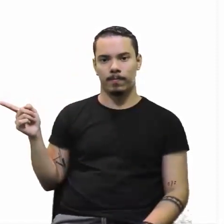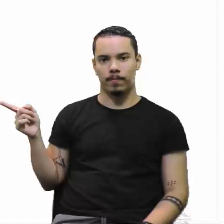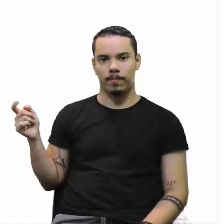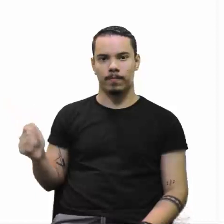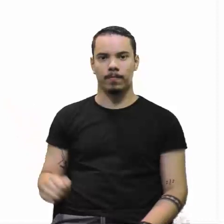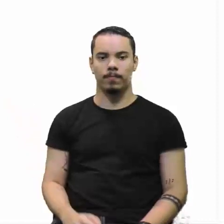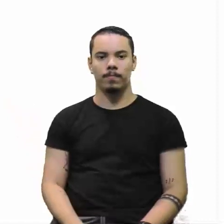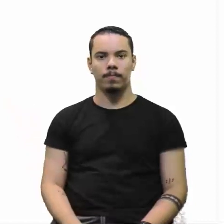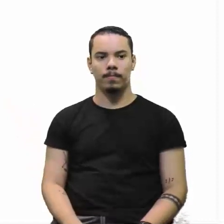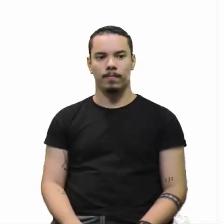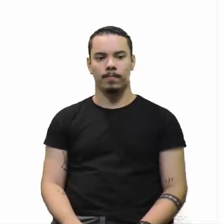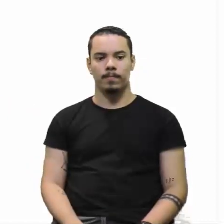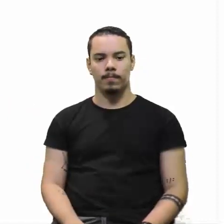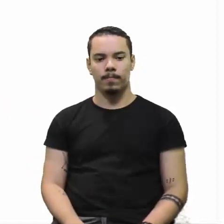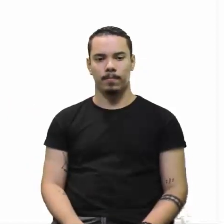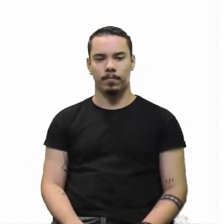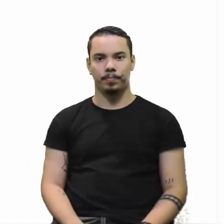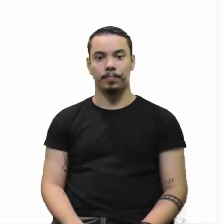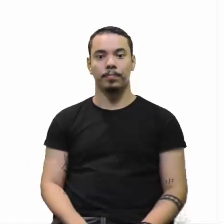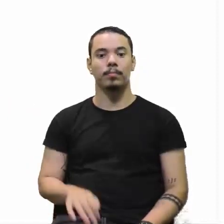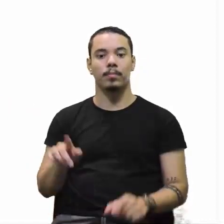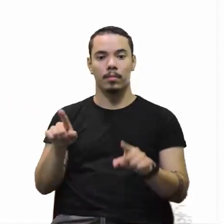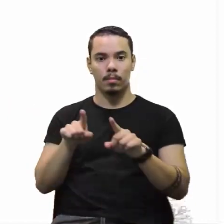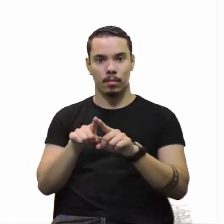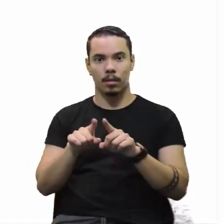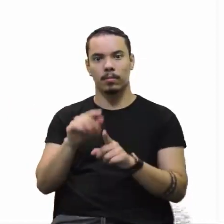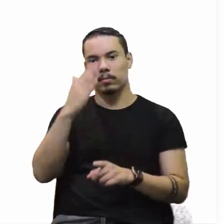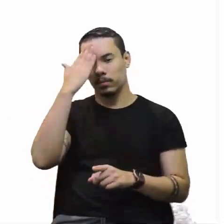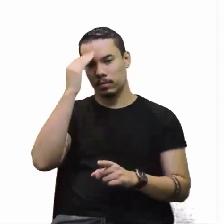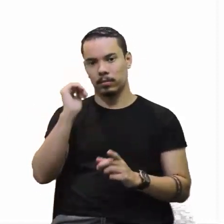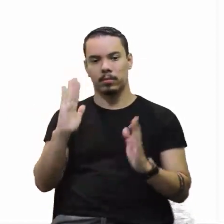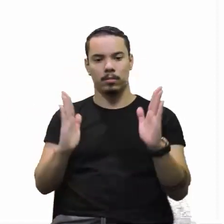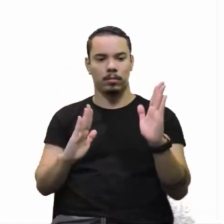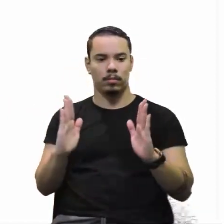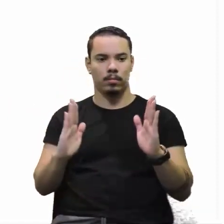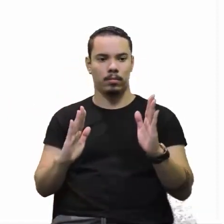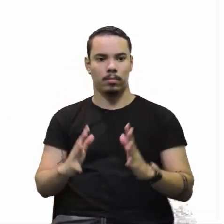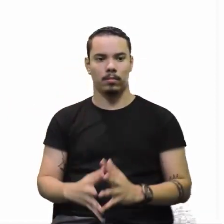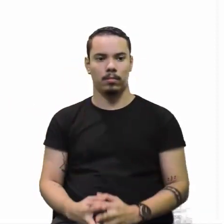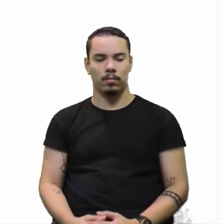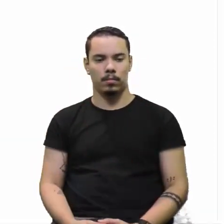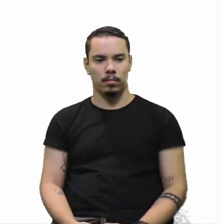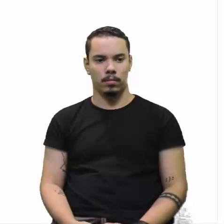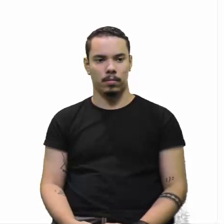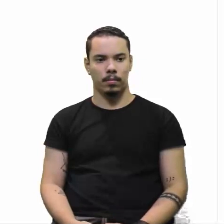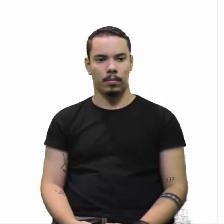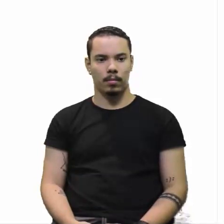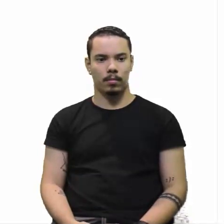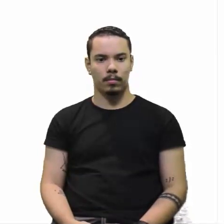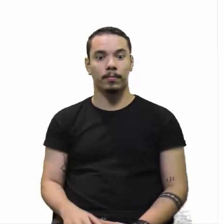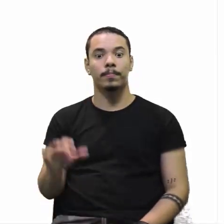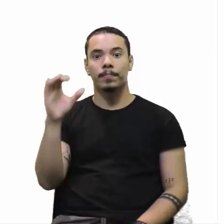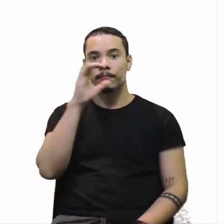onda por frequência, e foi dado aí um intervalo, vamos lá achar. Como a velocidade de propagação é